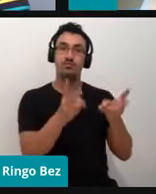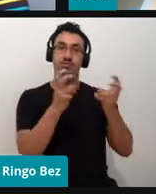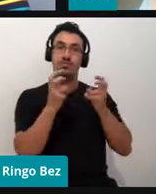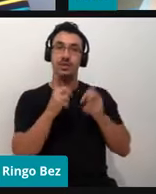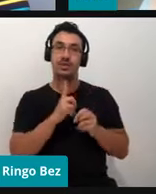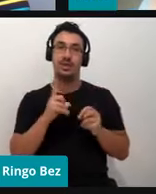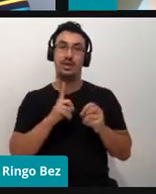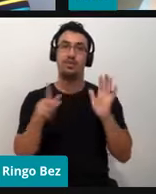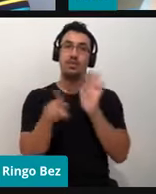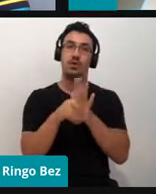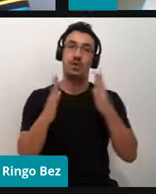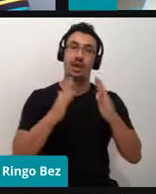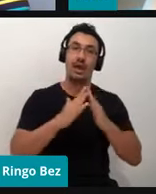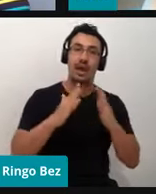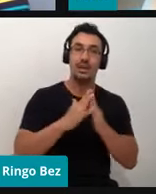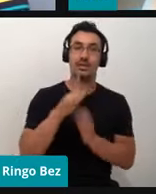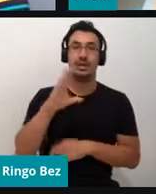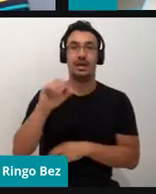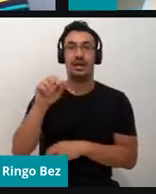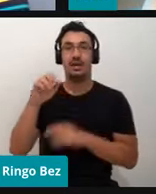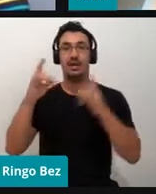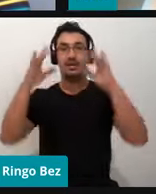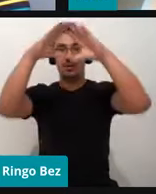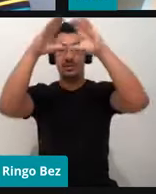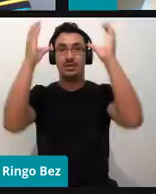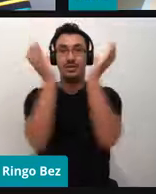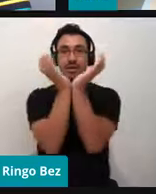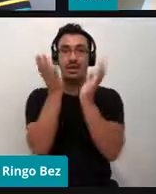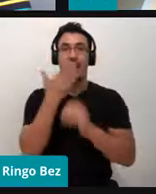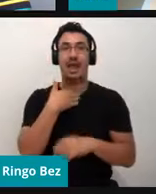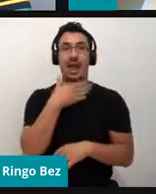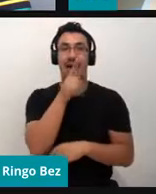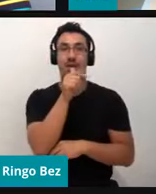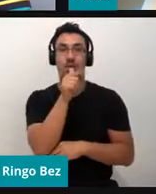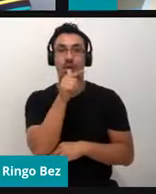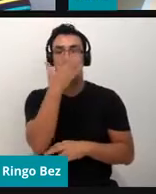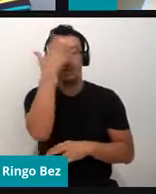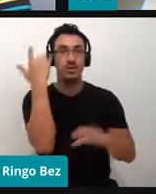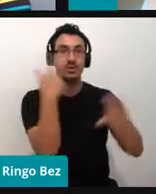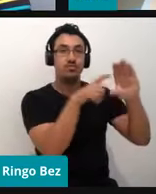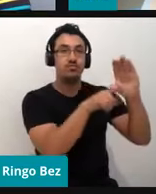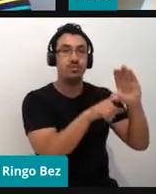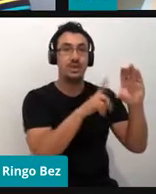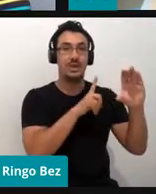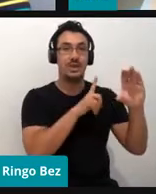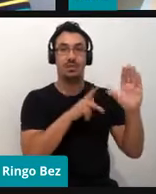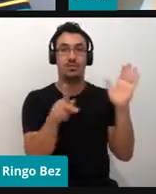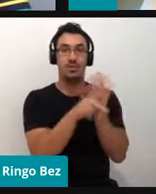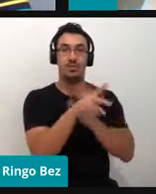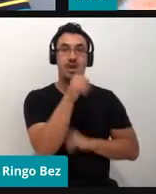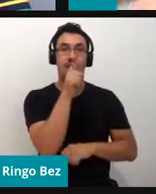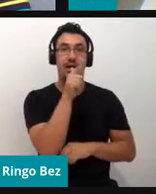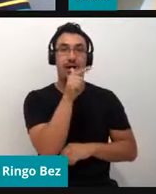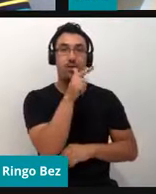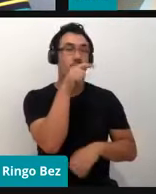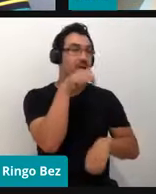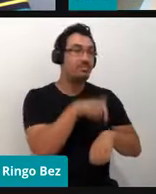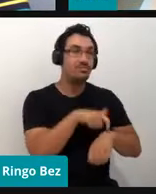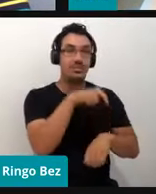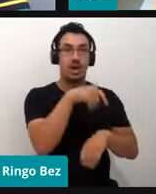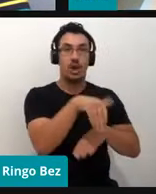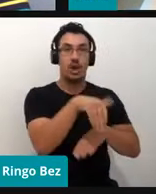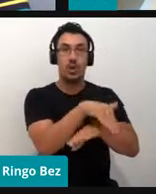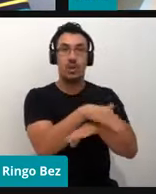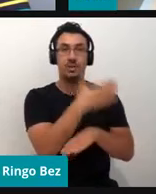d'água que regulam essa vazão, mas, por exemplo, quem depende de um suprimento imediato de água está